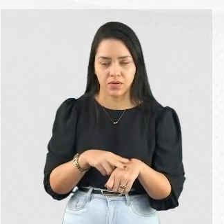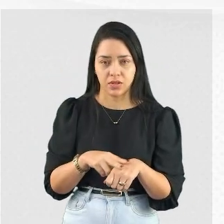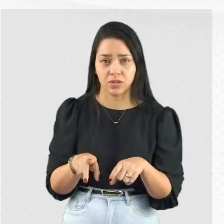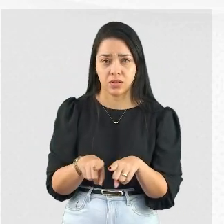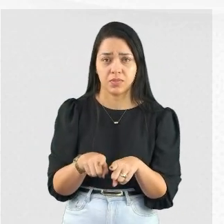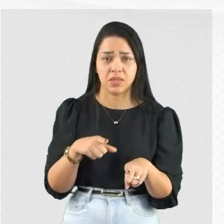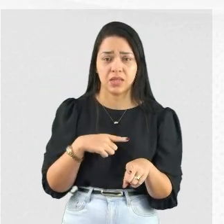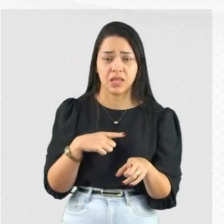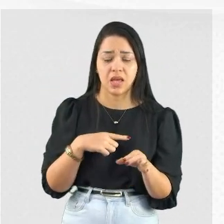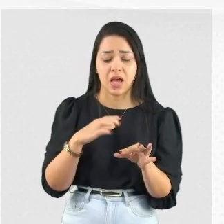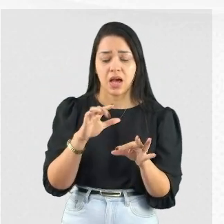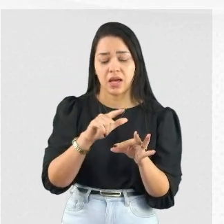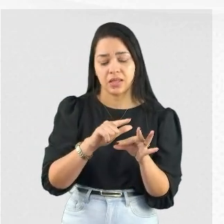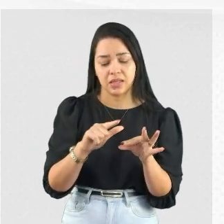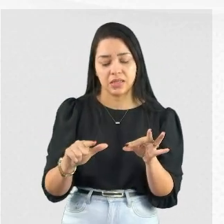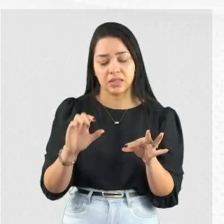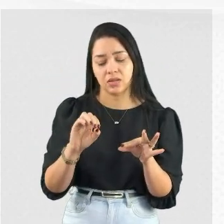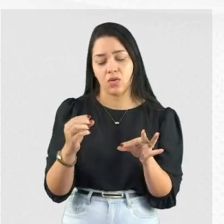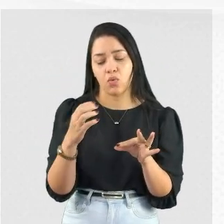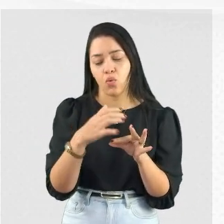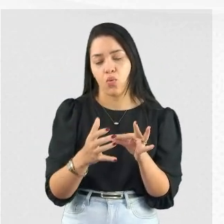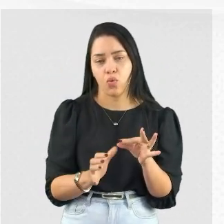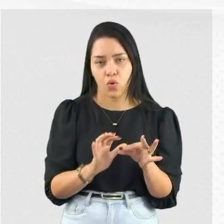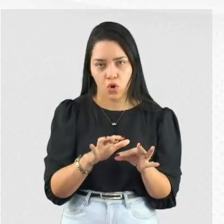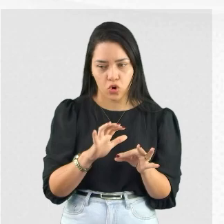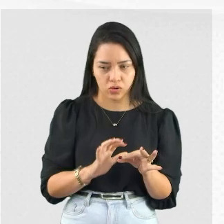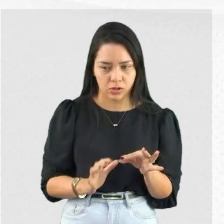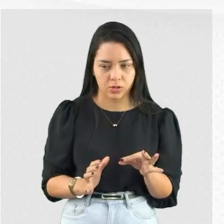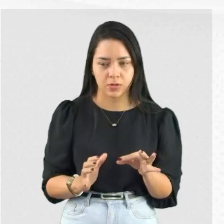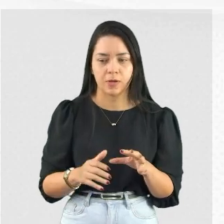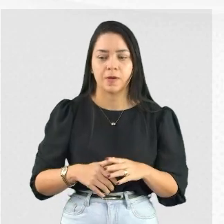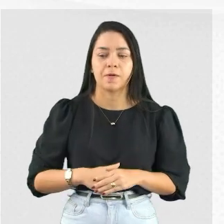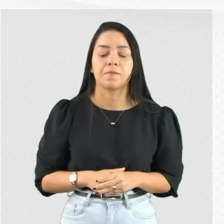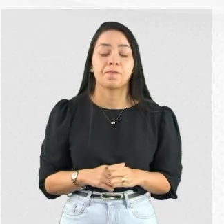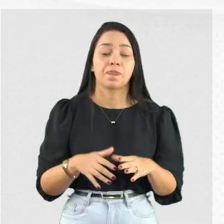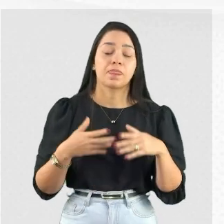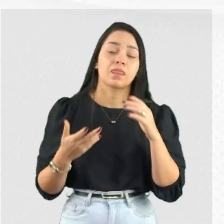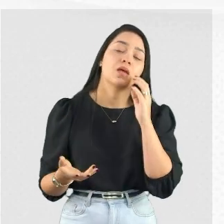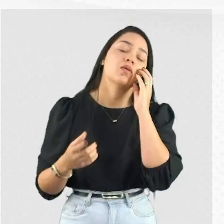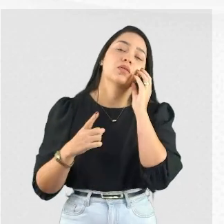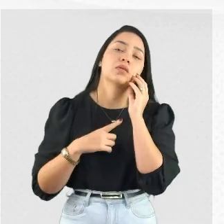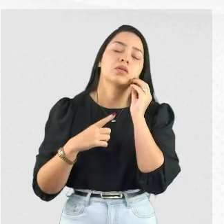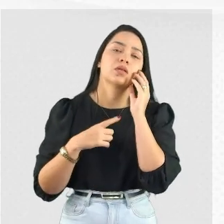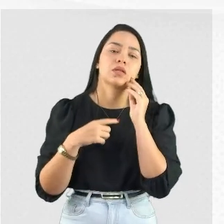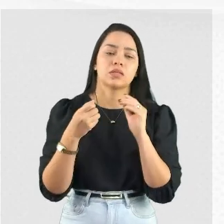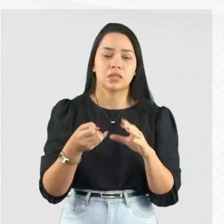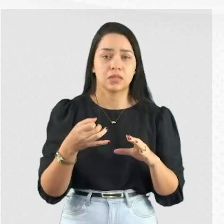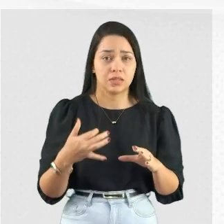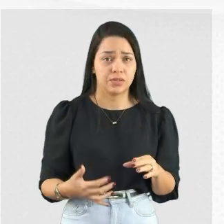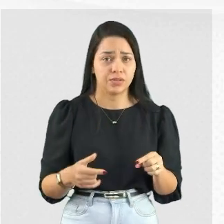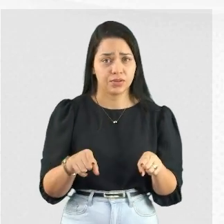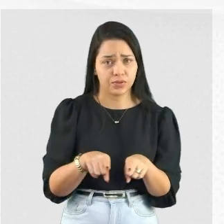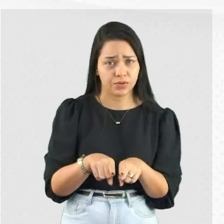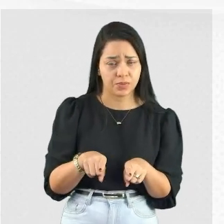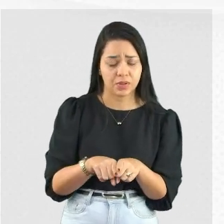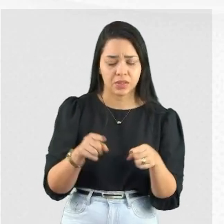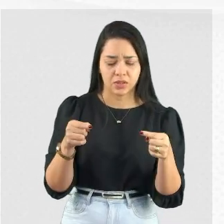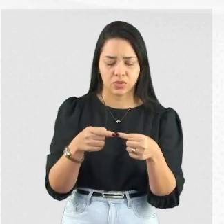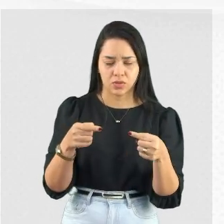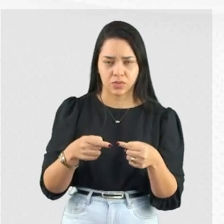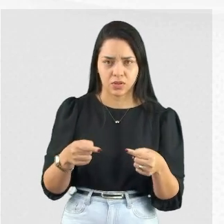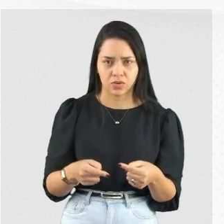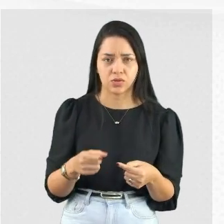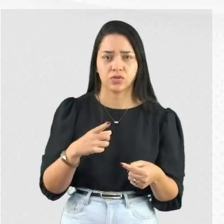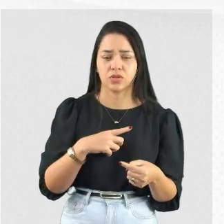também a textura da semente, que eu tenho lisa ou rugosa. Então, a partir dessas características e a partir dessas combinações,